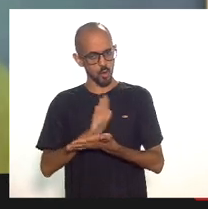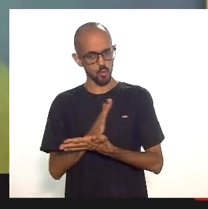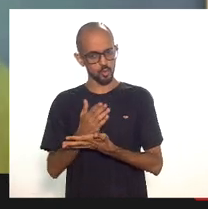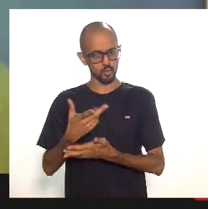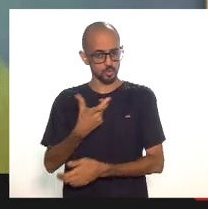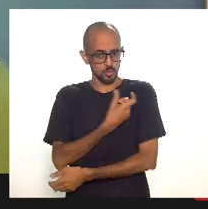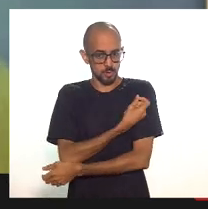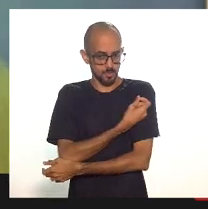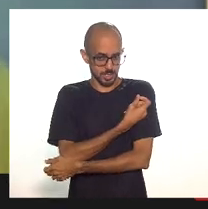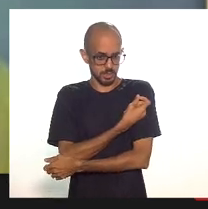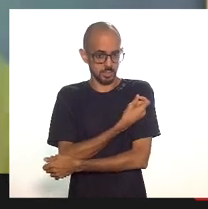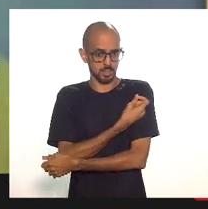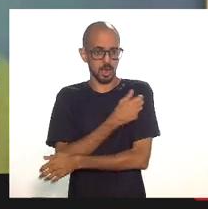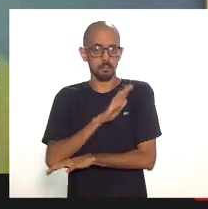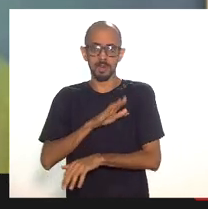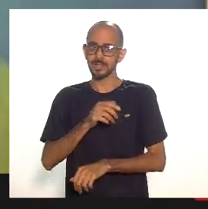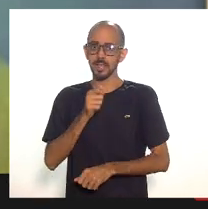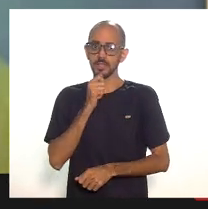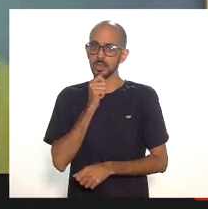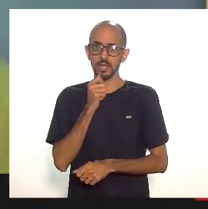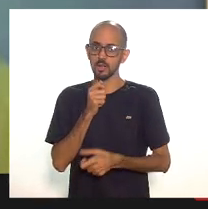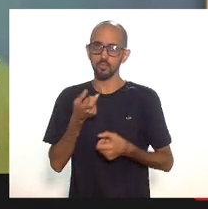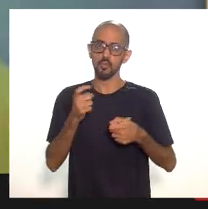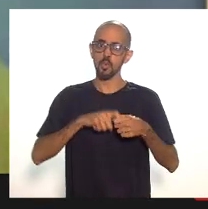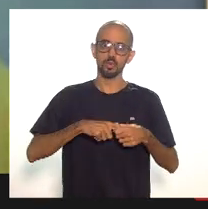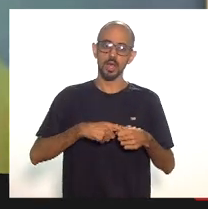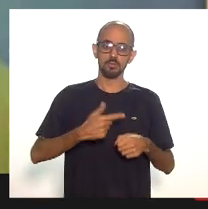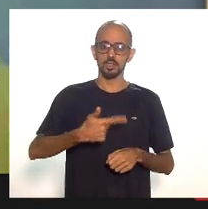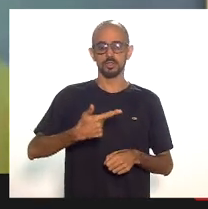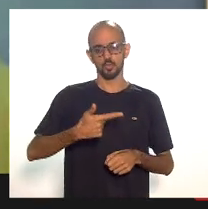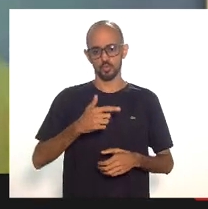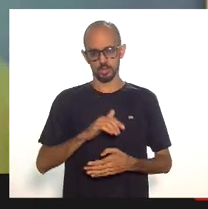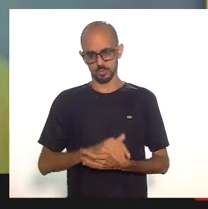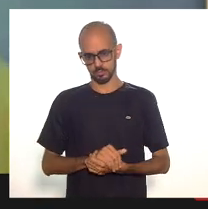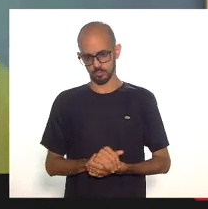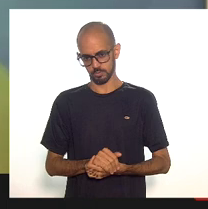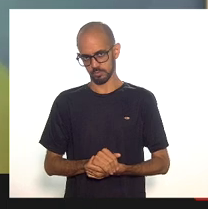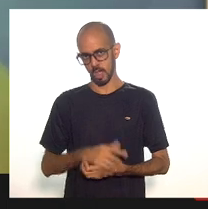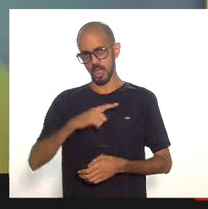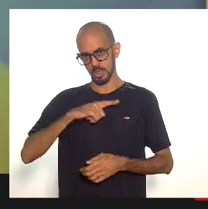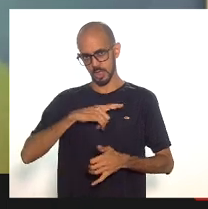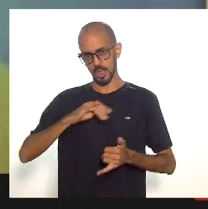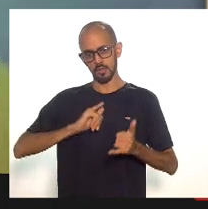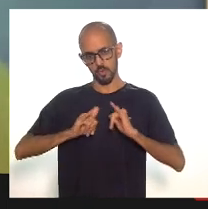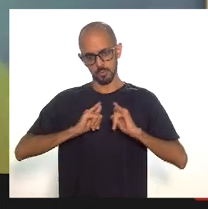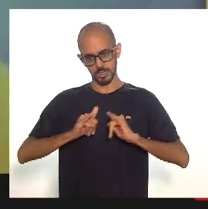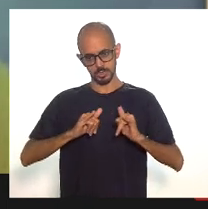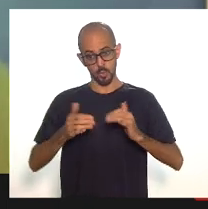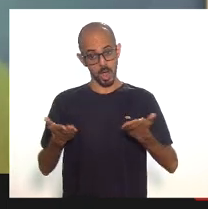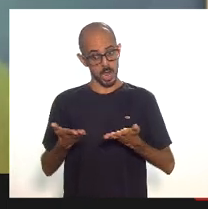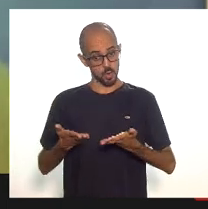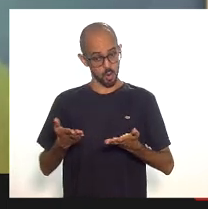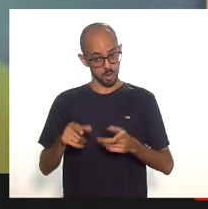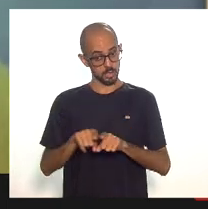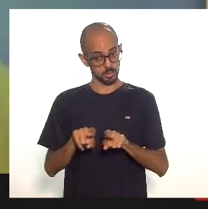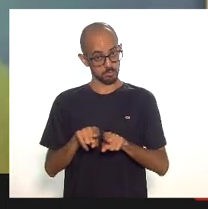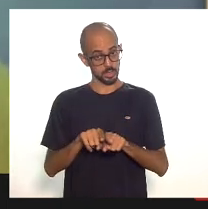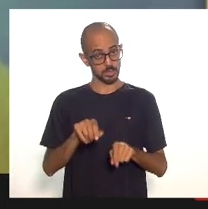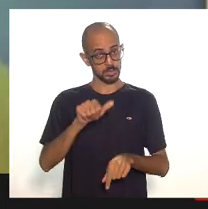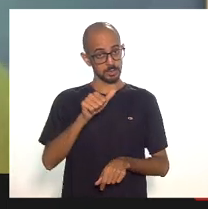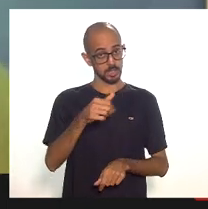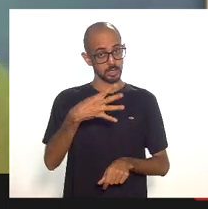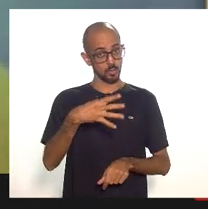da Covid-19, mas não retornaram para a segunda. Inclusive, a informação de agora é que 140